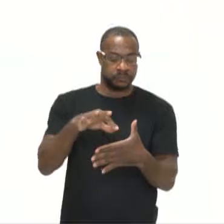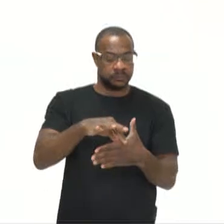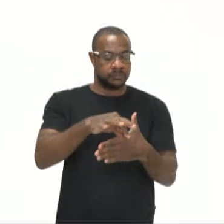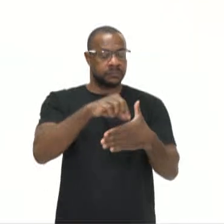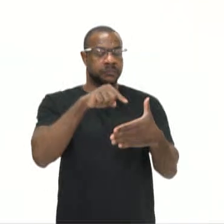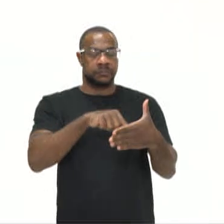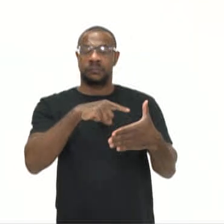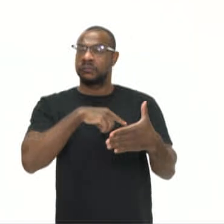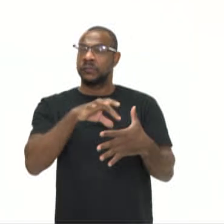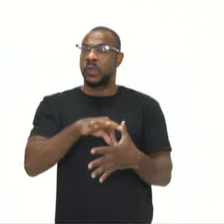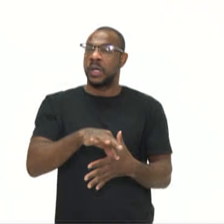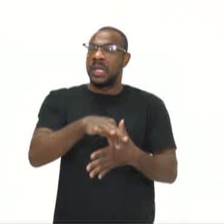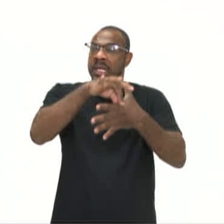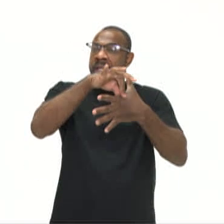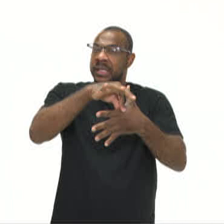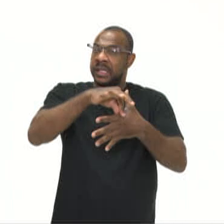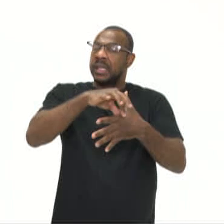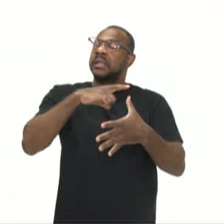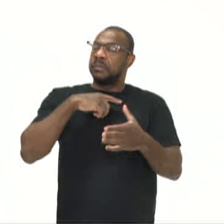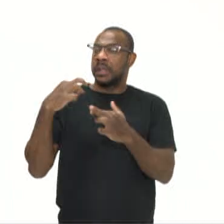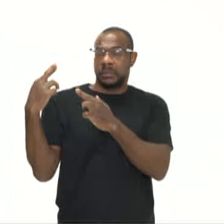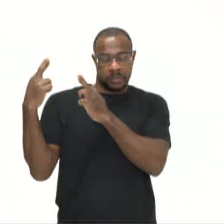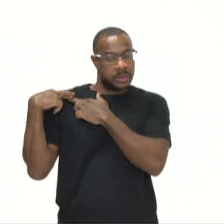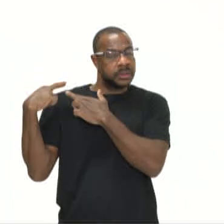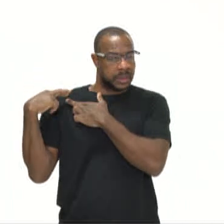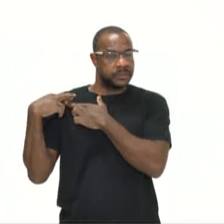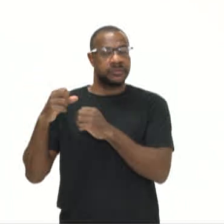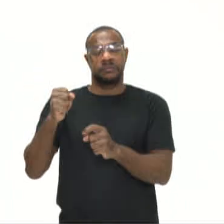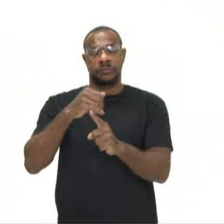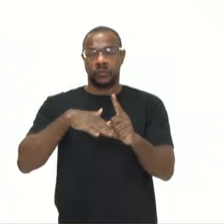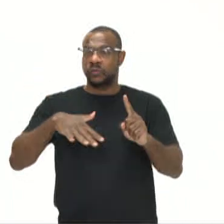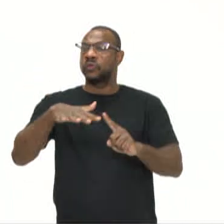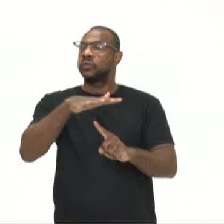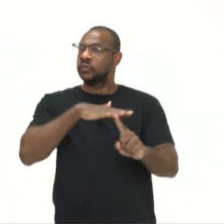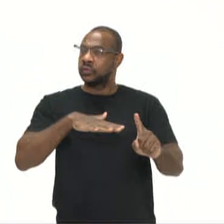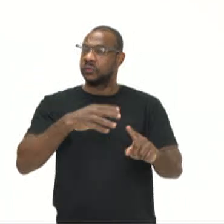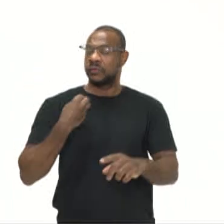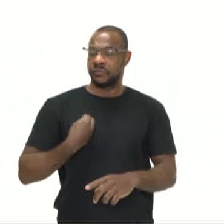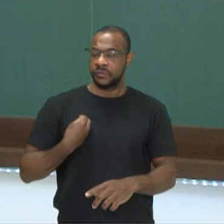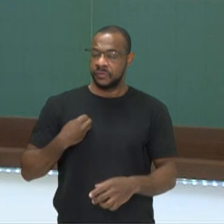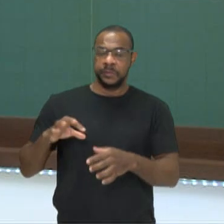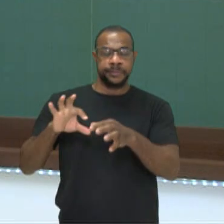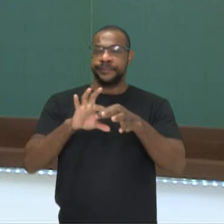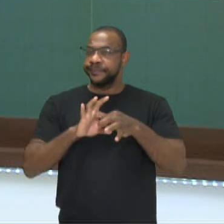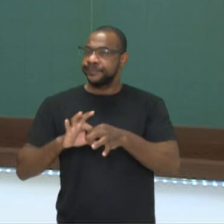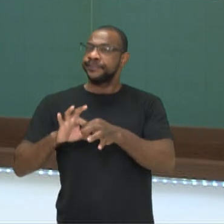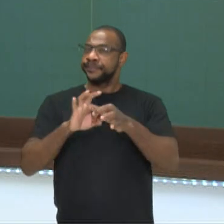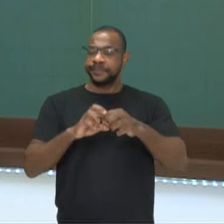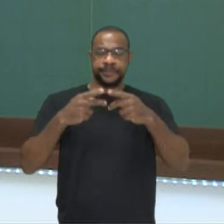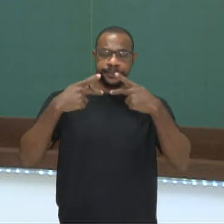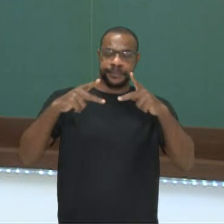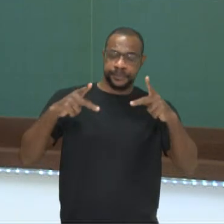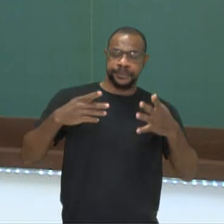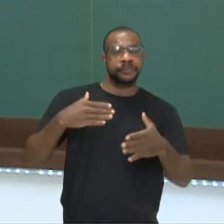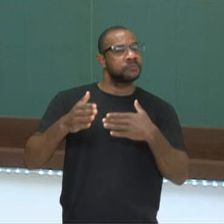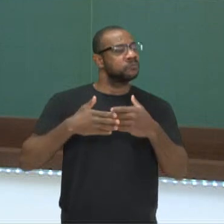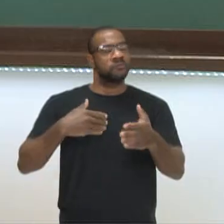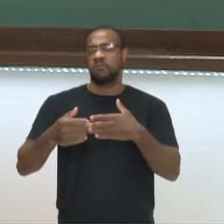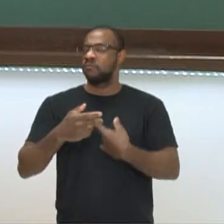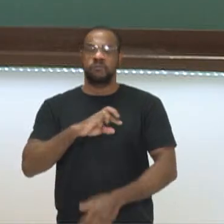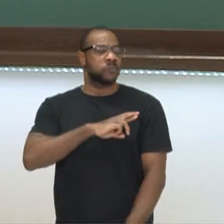social frente aos desafios da vida em comunidade. Viver todos juntos, como na ilustração, independente da sua